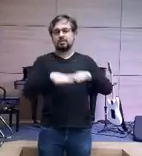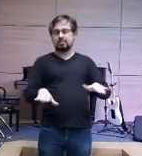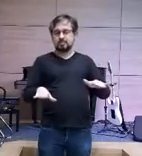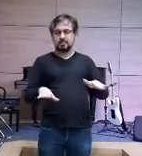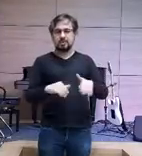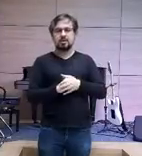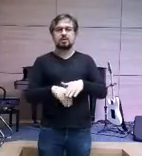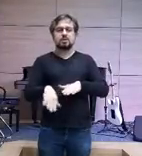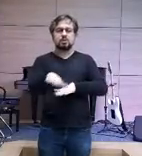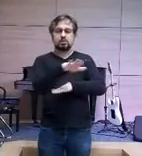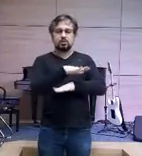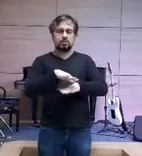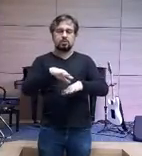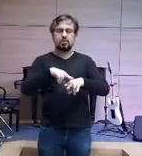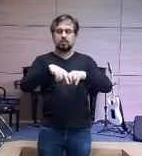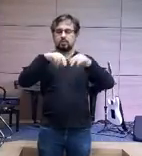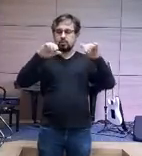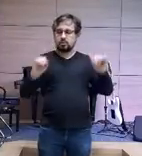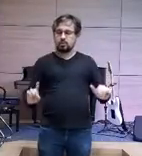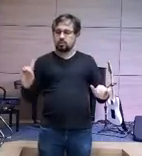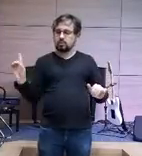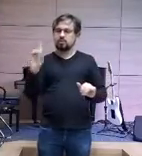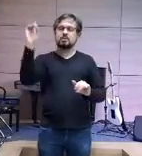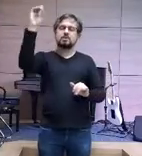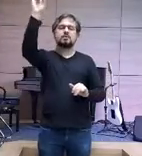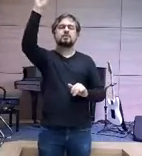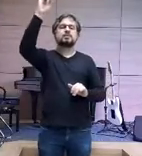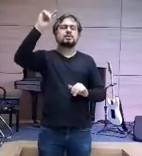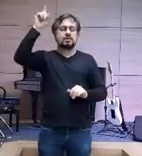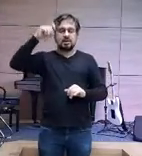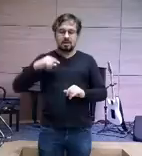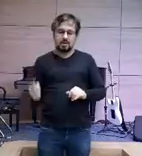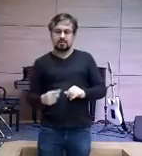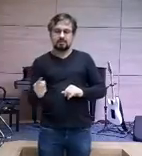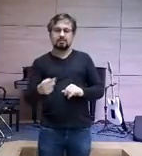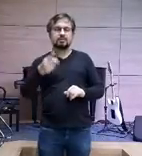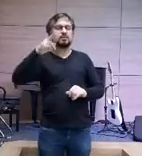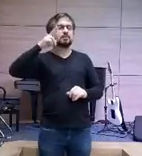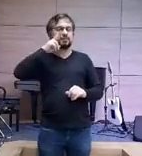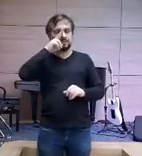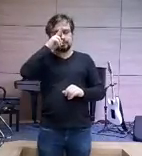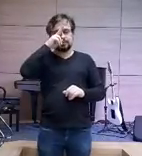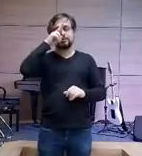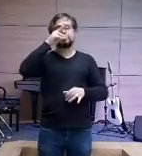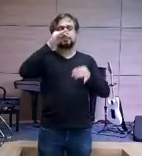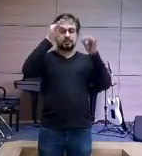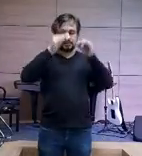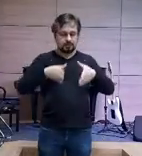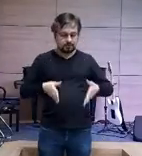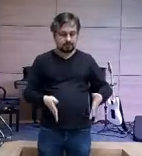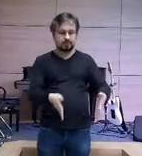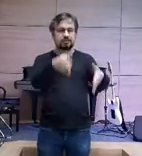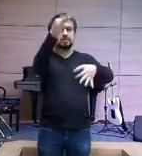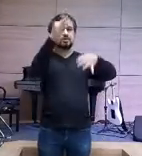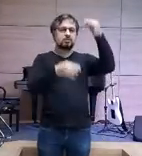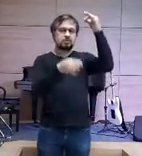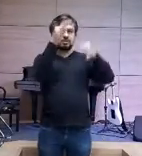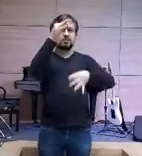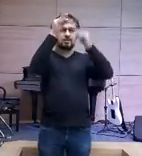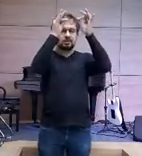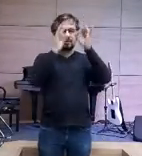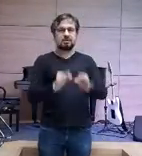sobre o trono de Davi e no seu reino para o estabelecer eo fortificar em retidão e em justiça